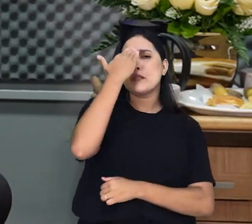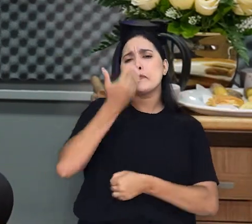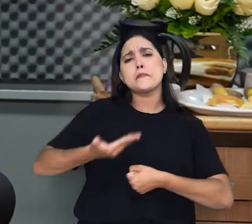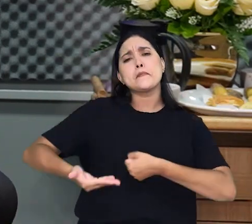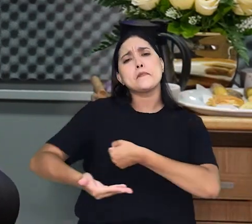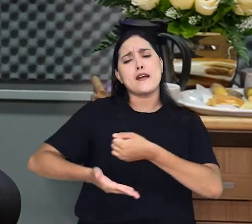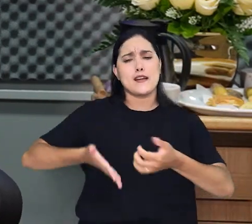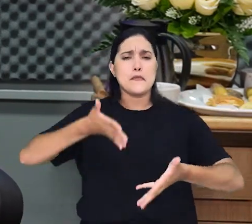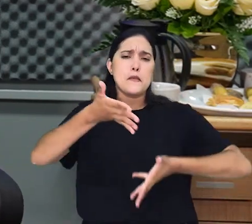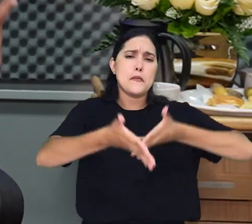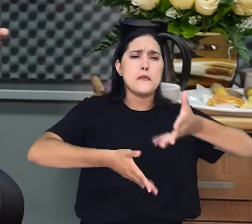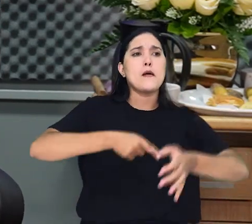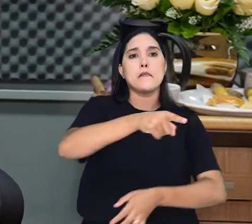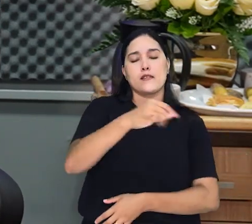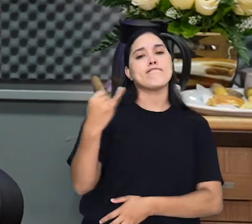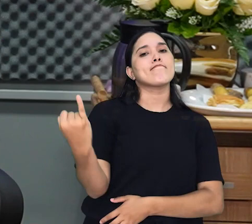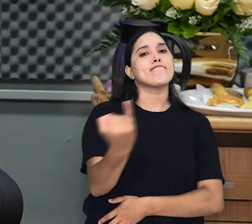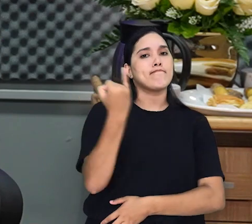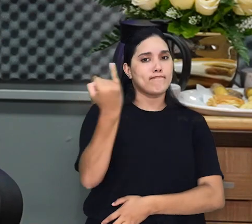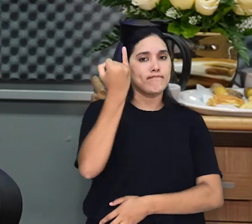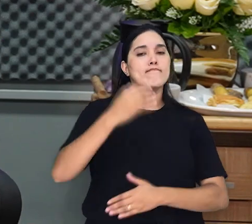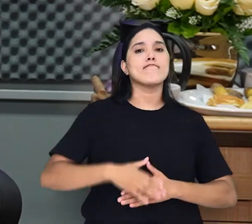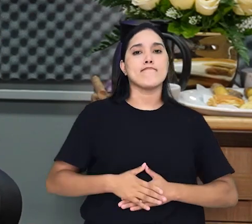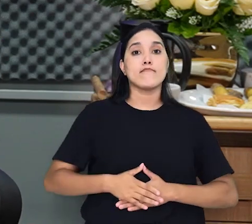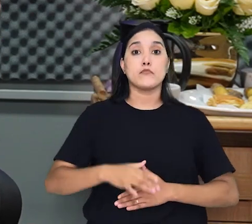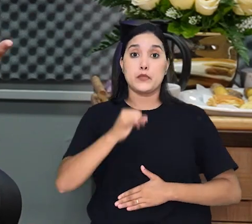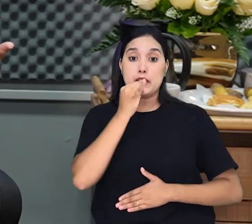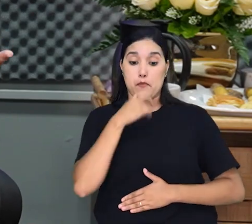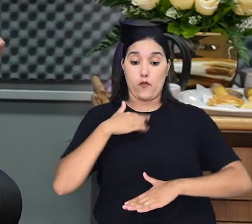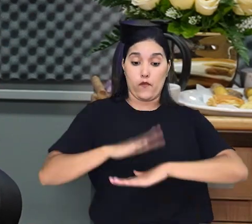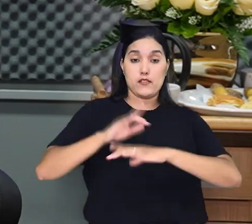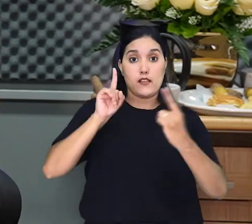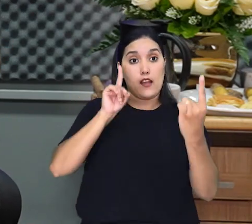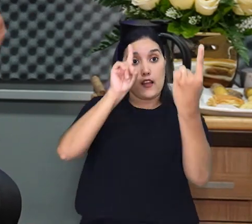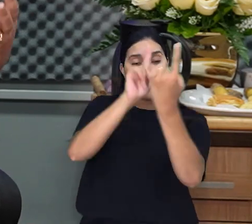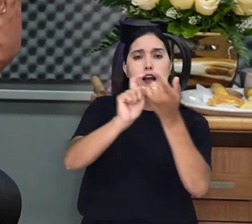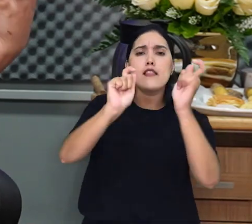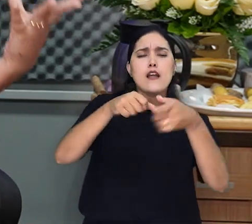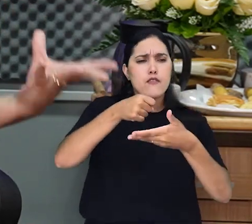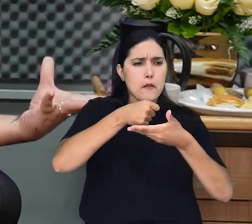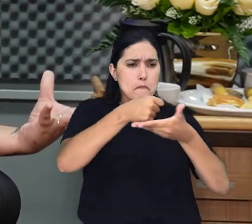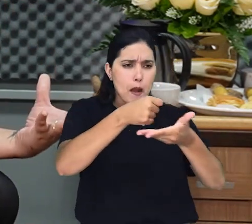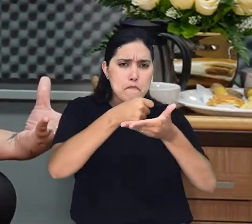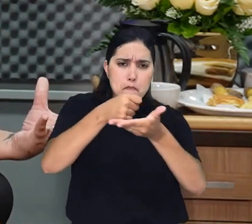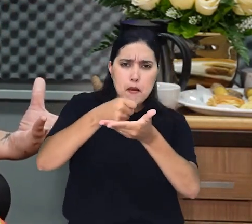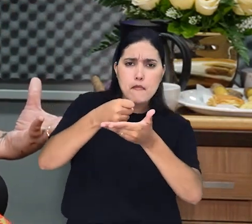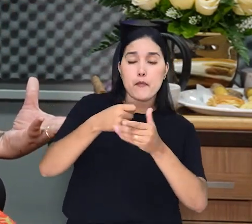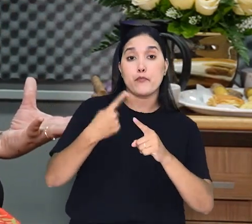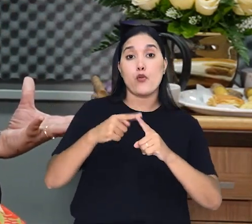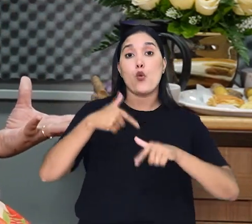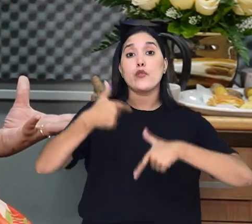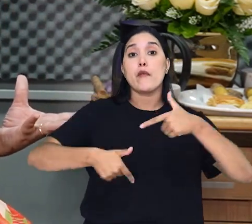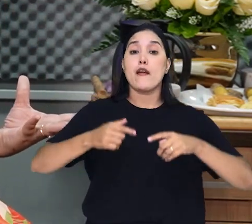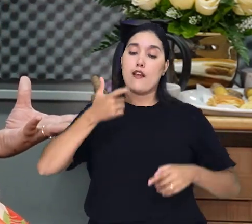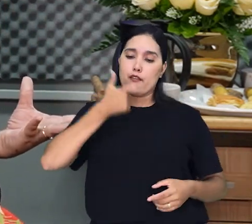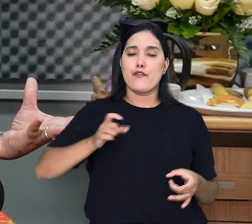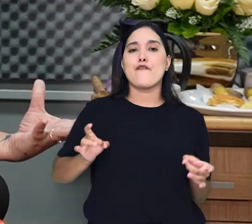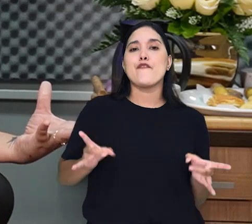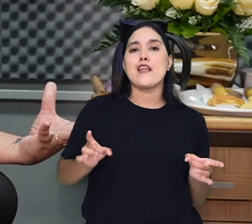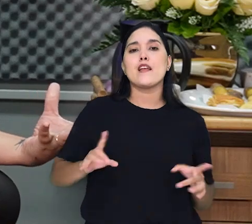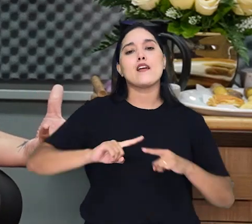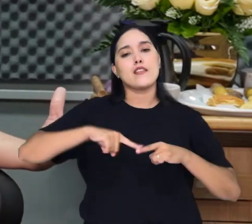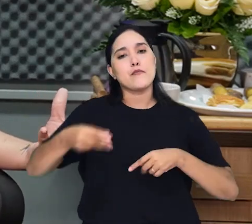pequena noção que para eles gera muita coisa, de eu fazer o atendimento, de eu poder dar todo o suporte, de ajudar, porque eu trabalhava